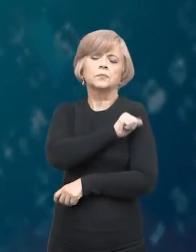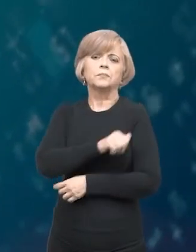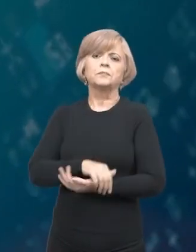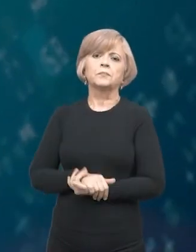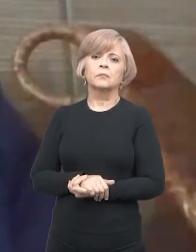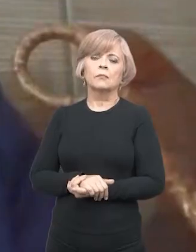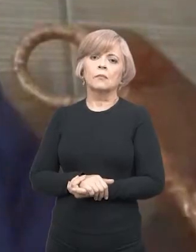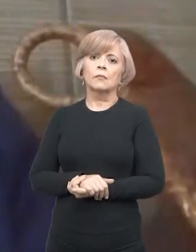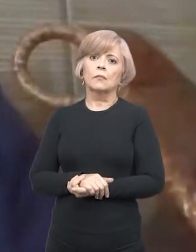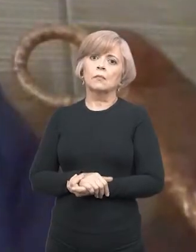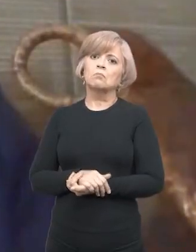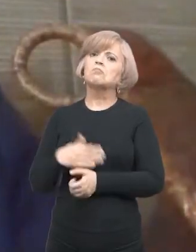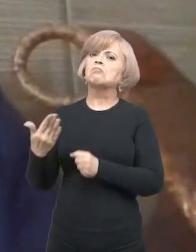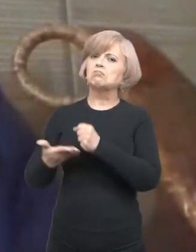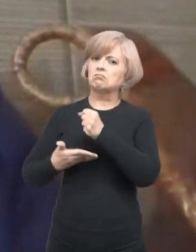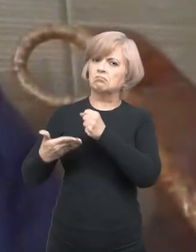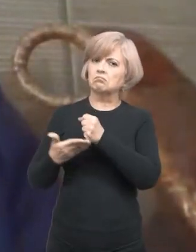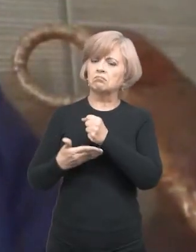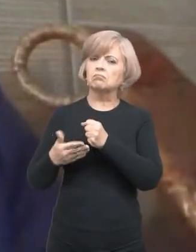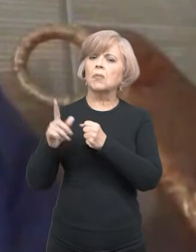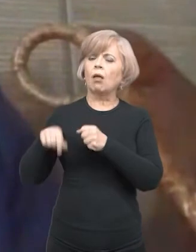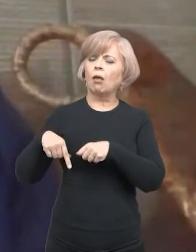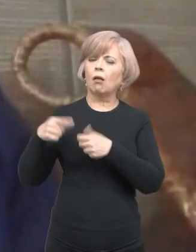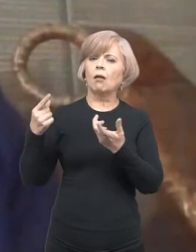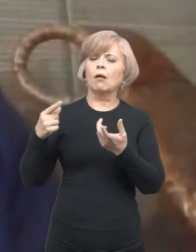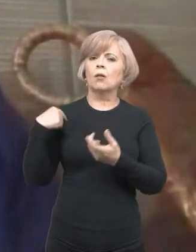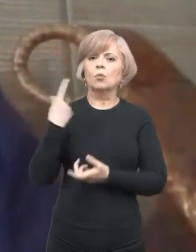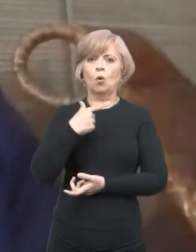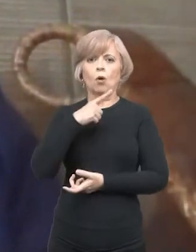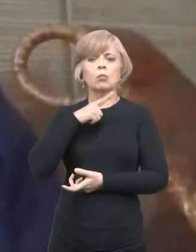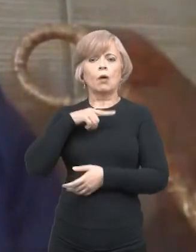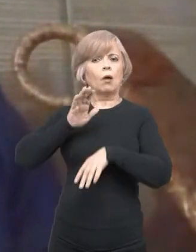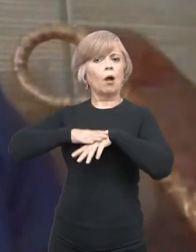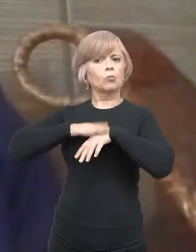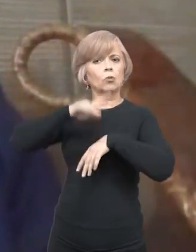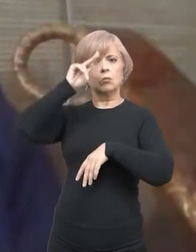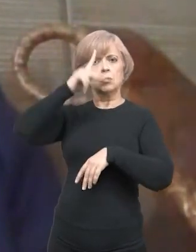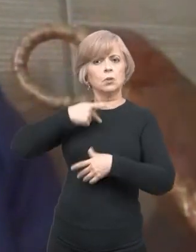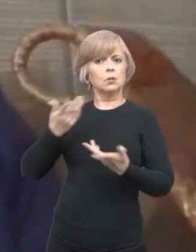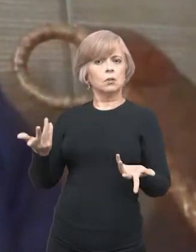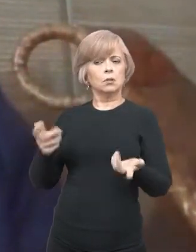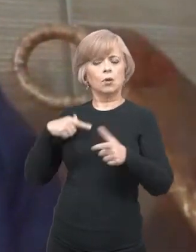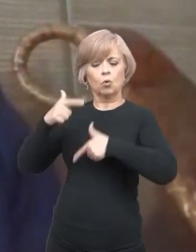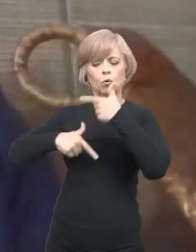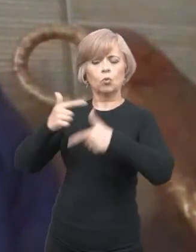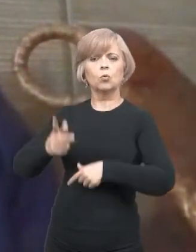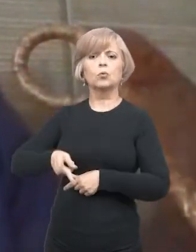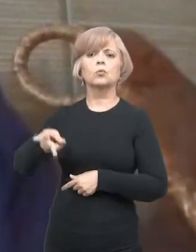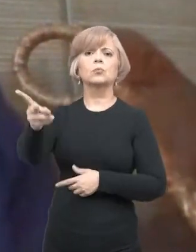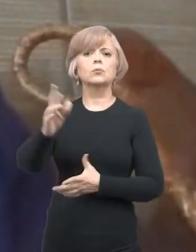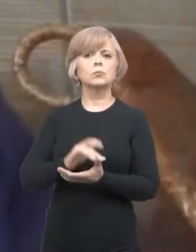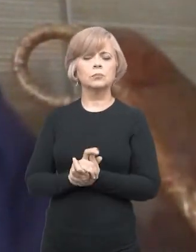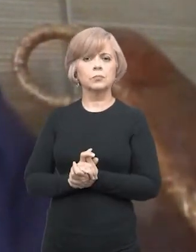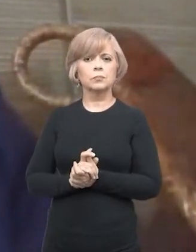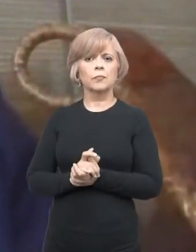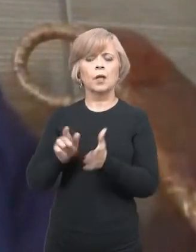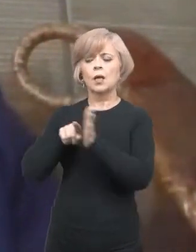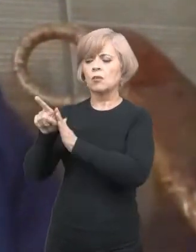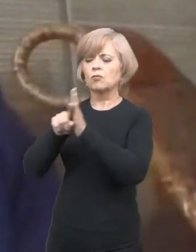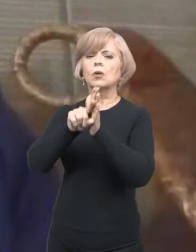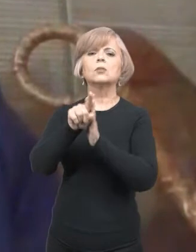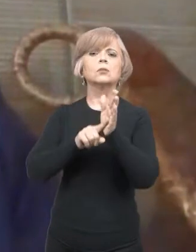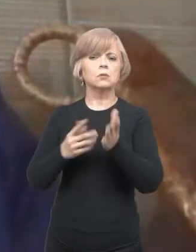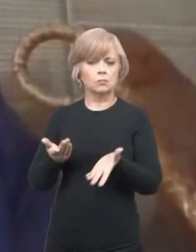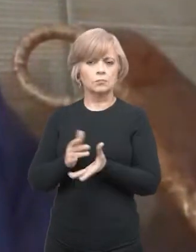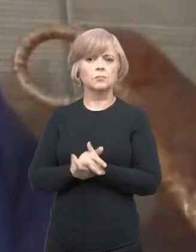de Janeiro? Basicamente, a questão de nós termos uma autonomia e continuidade no processo de investigação.